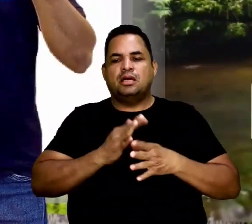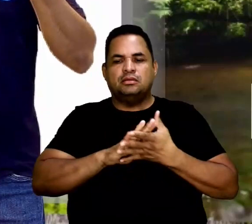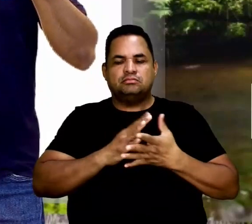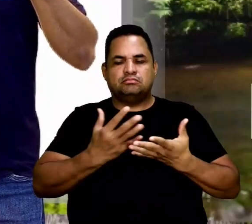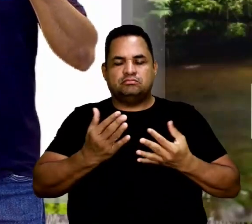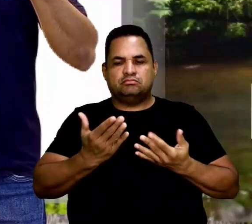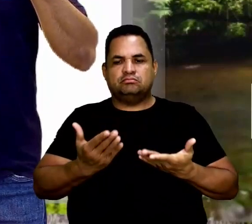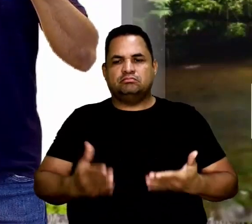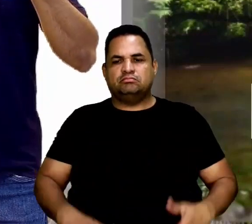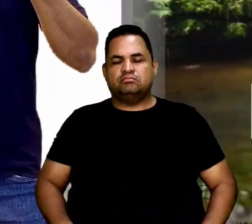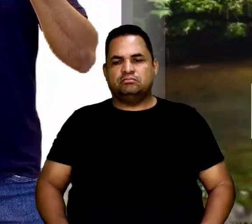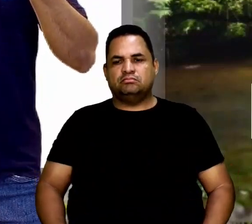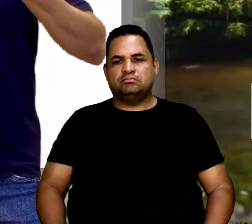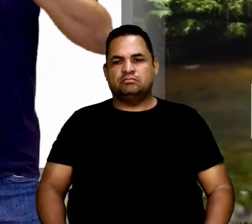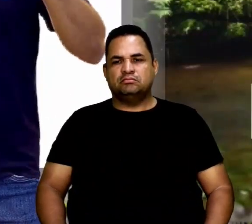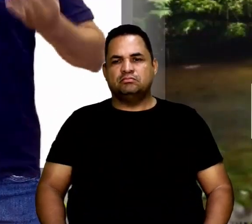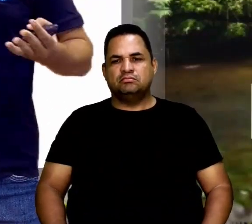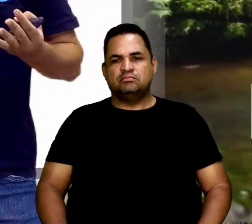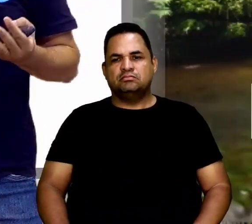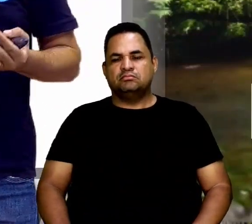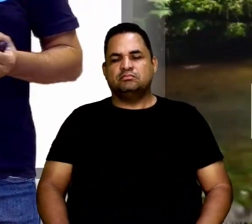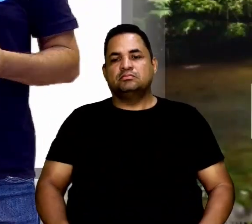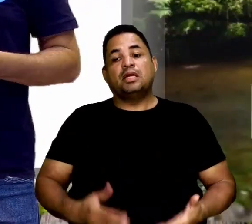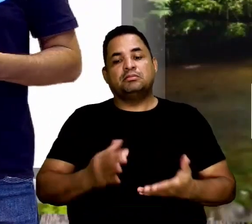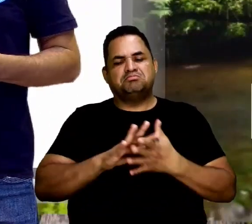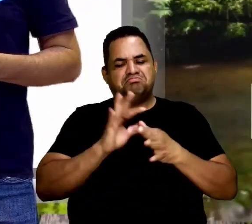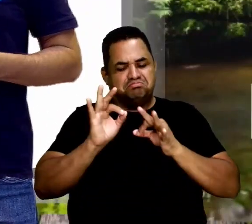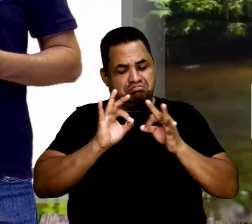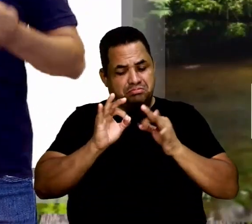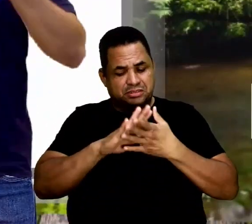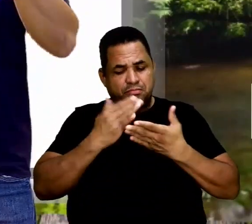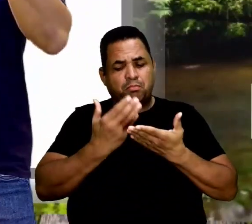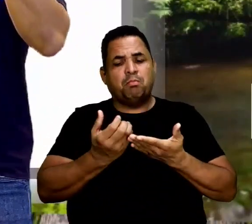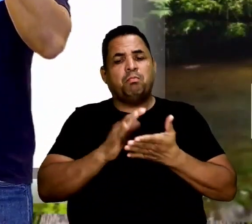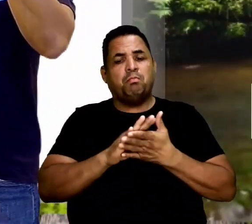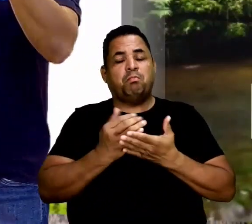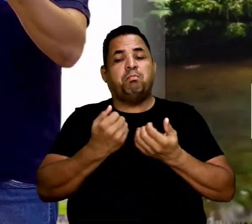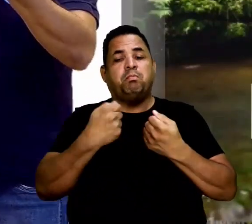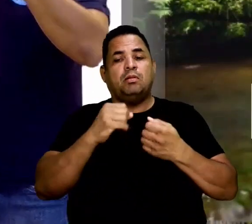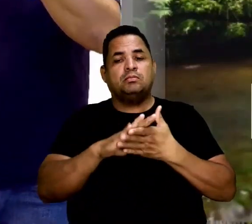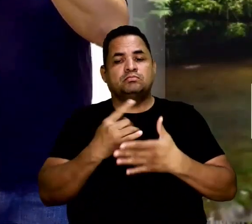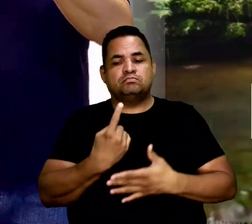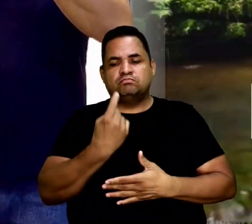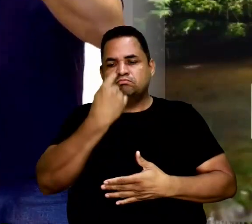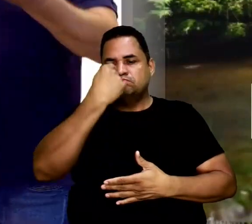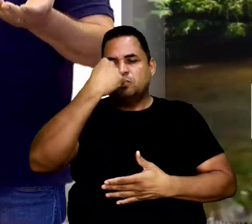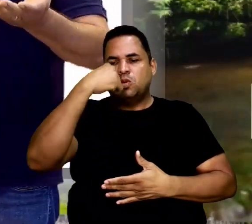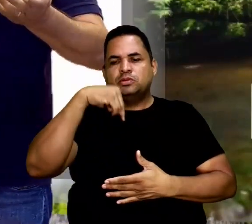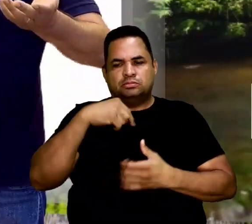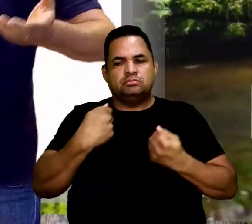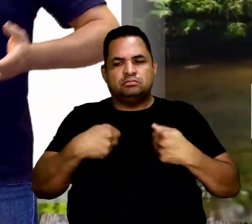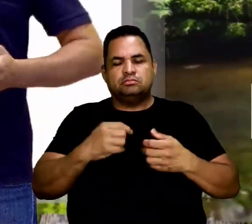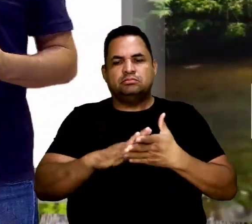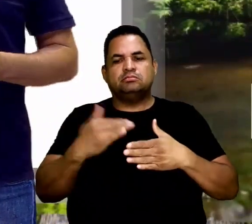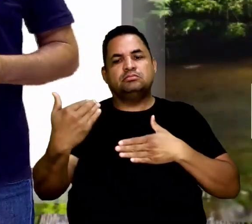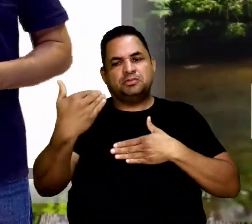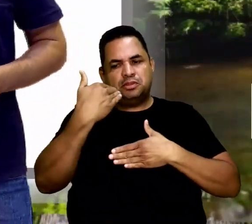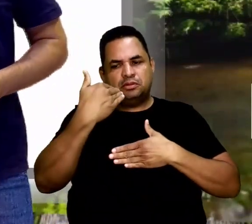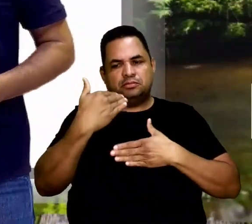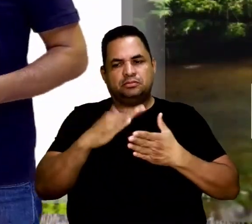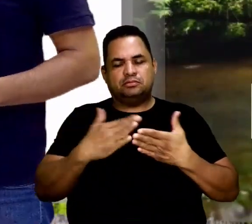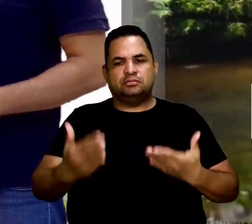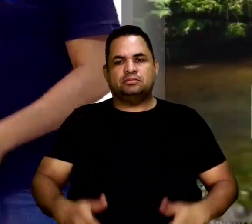dizer que algumas partículas não vão passar, tá bom? Então, por exemplo, os pelos do seu nariz têm essa função, não